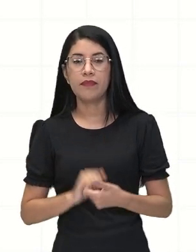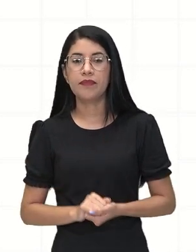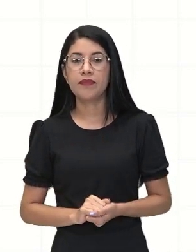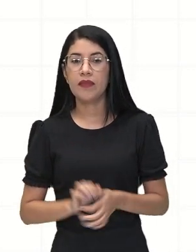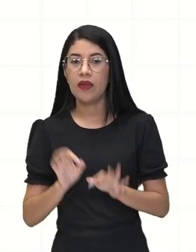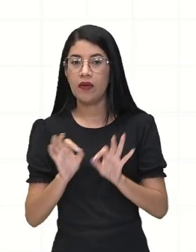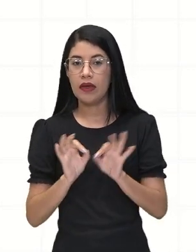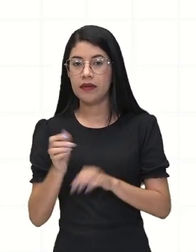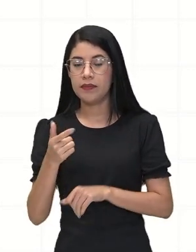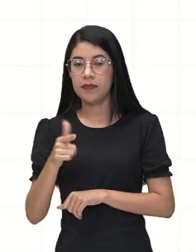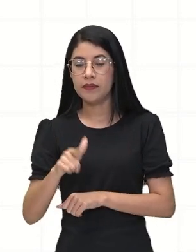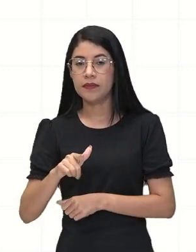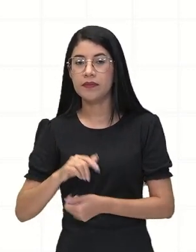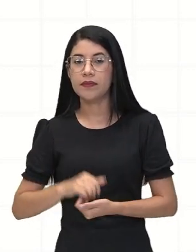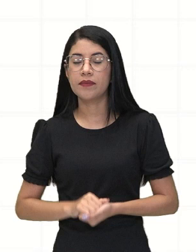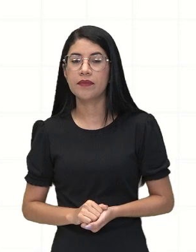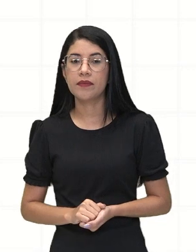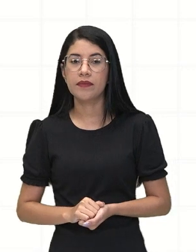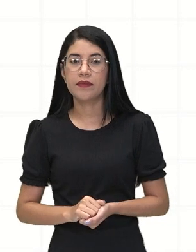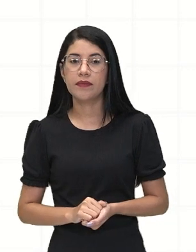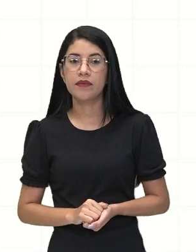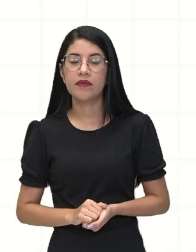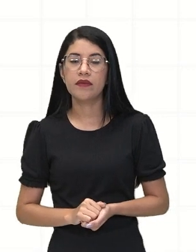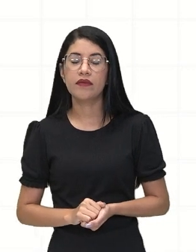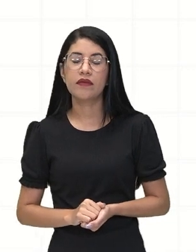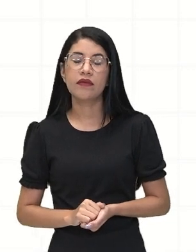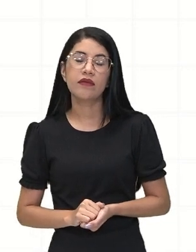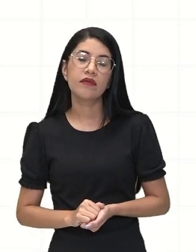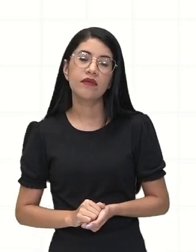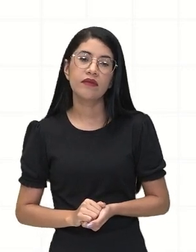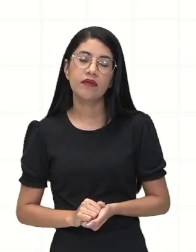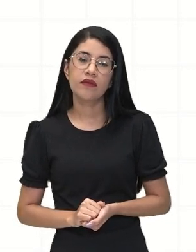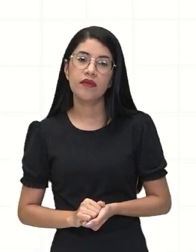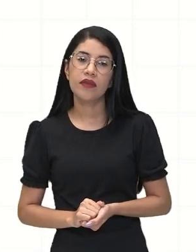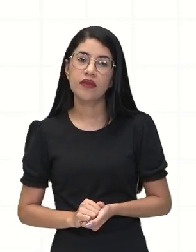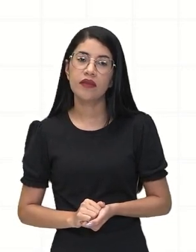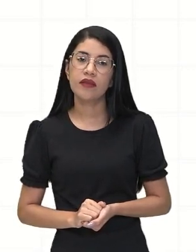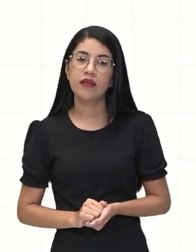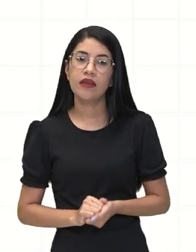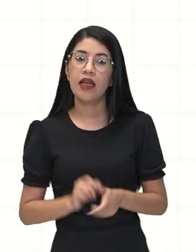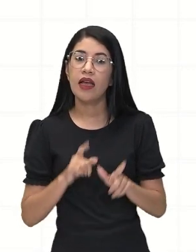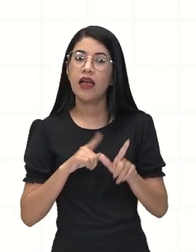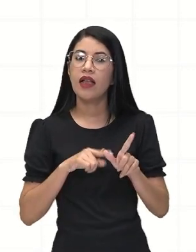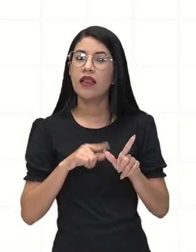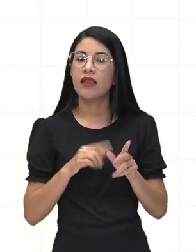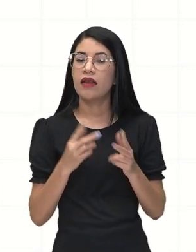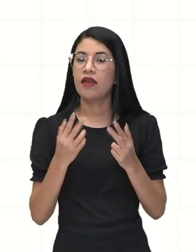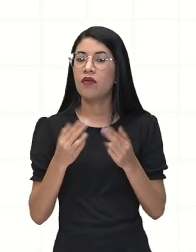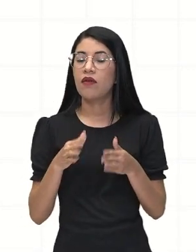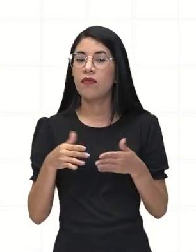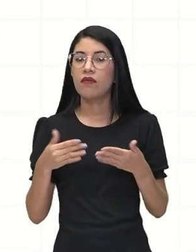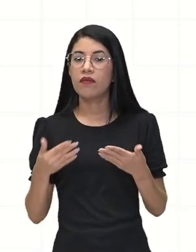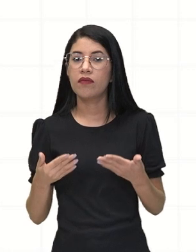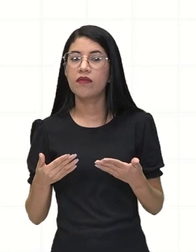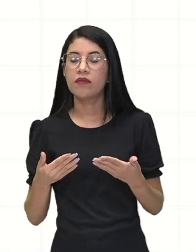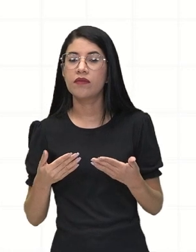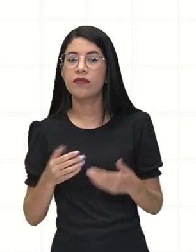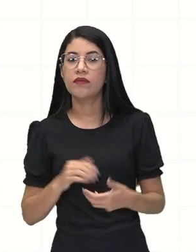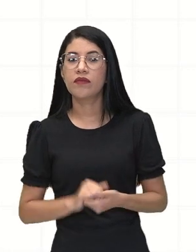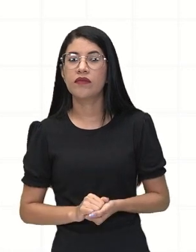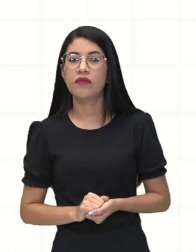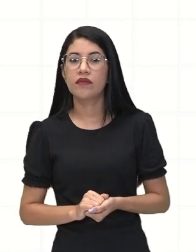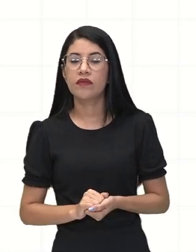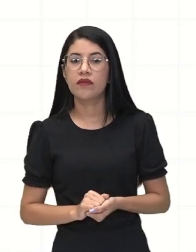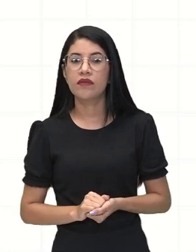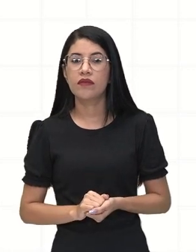agora, o que acontece? Aqui, ó, eu vou ver quem é o fator comum. Quem é o fator comum nesse caso? O